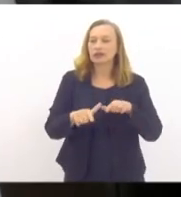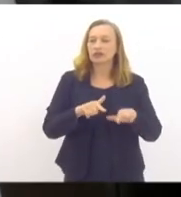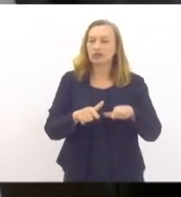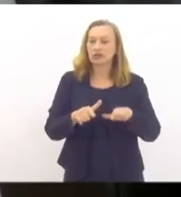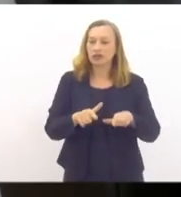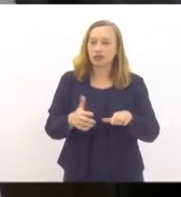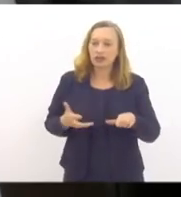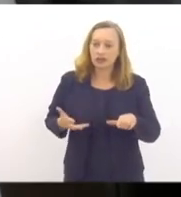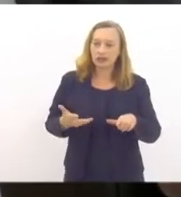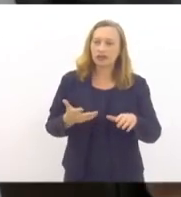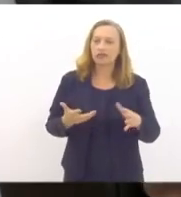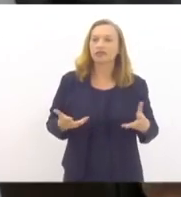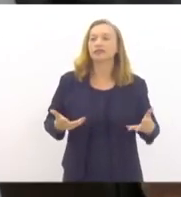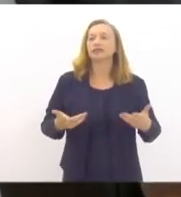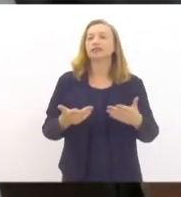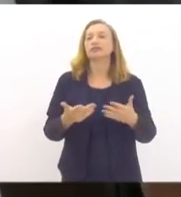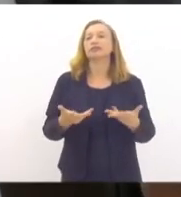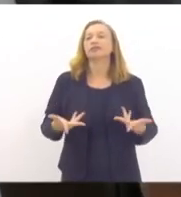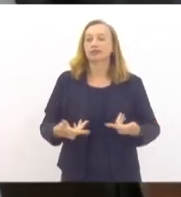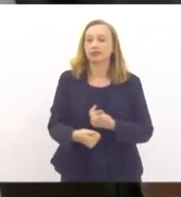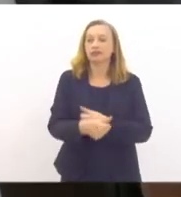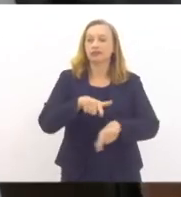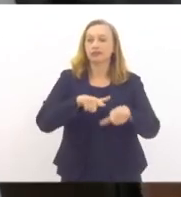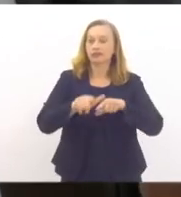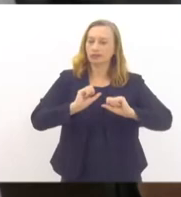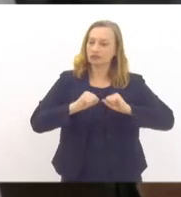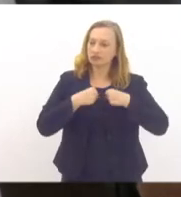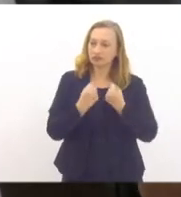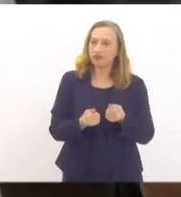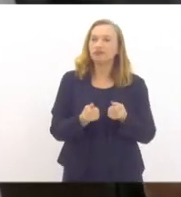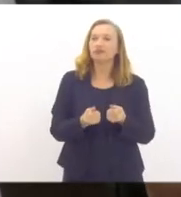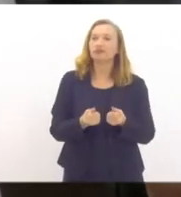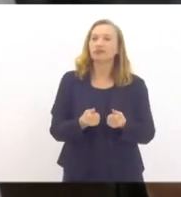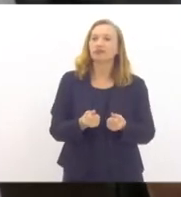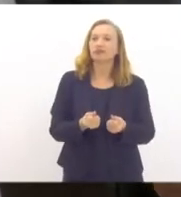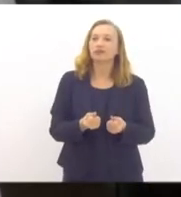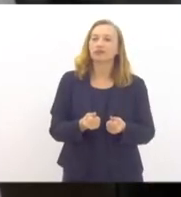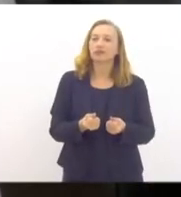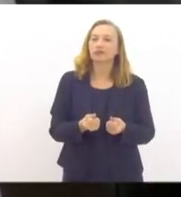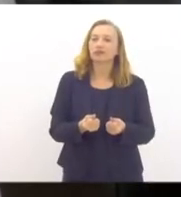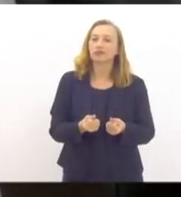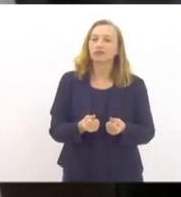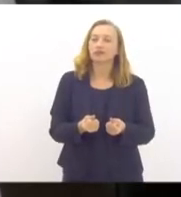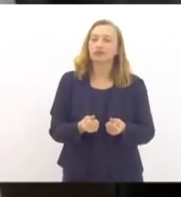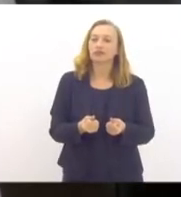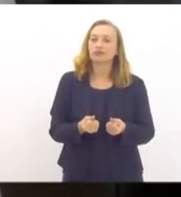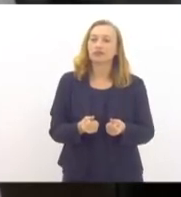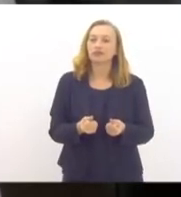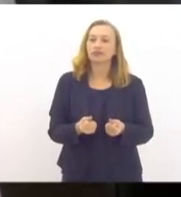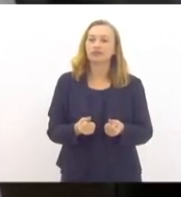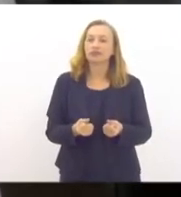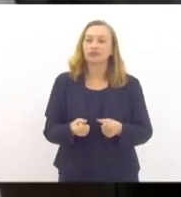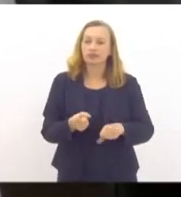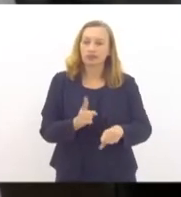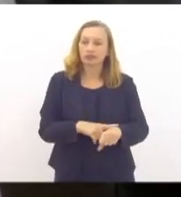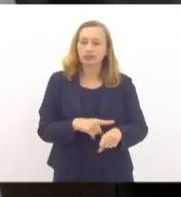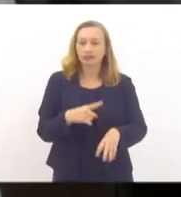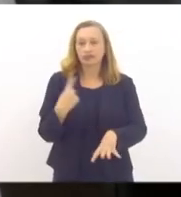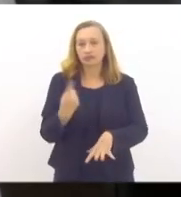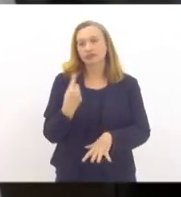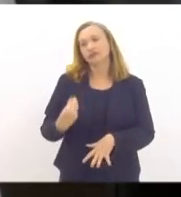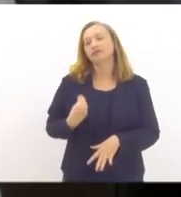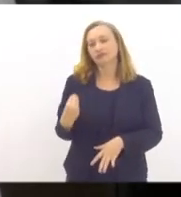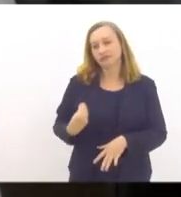trabalho, né, com uma potência, uma garra enorme, né, diante desses tempos aí que a gente